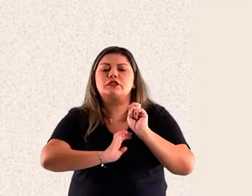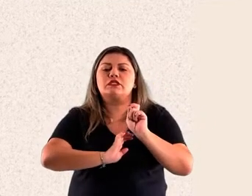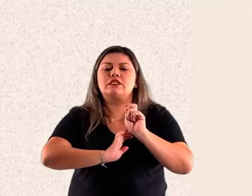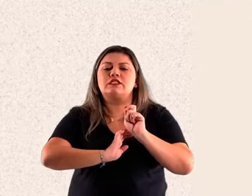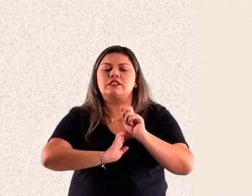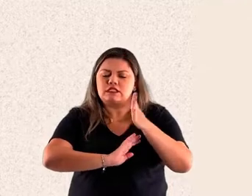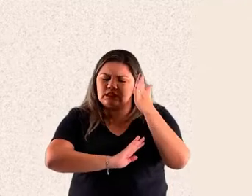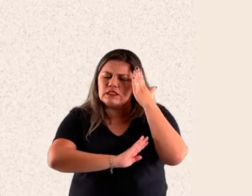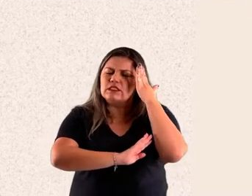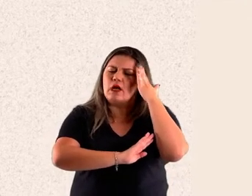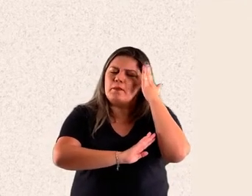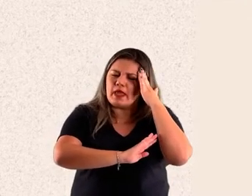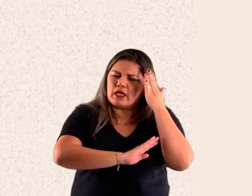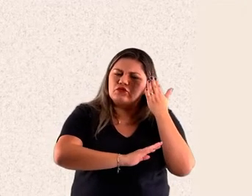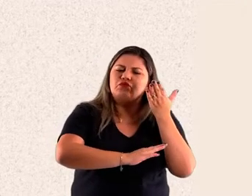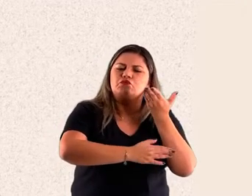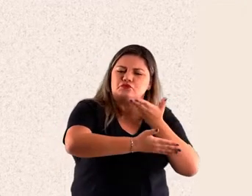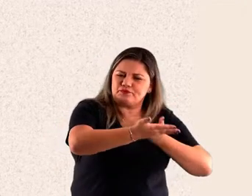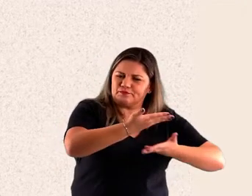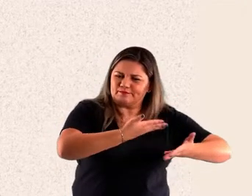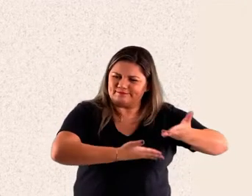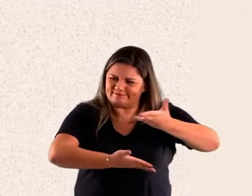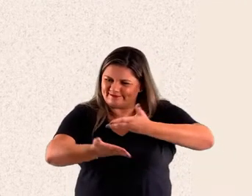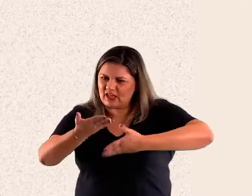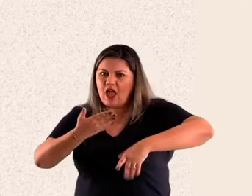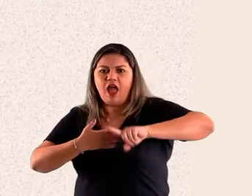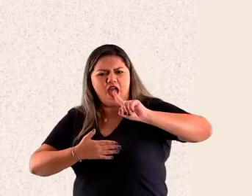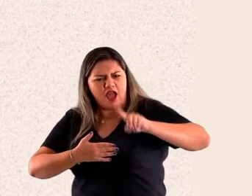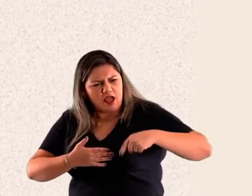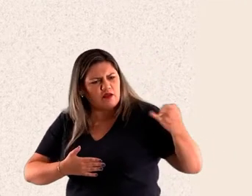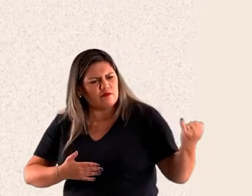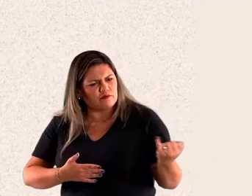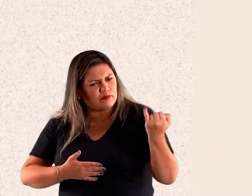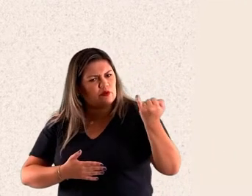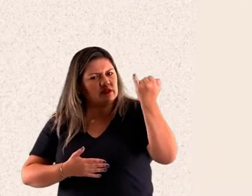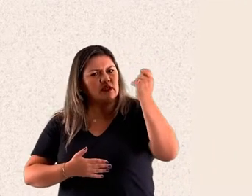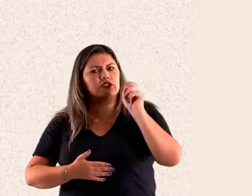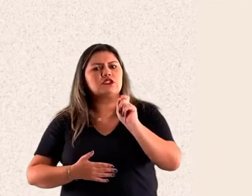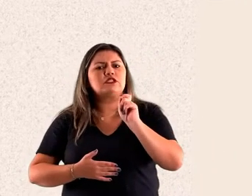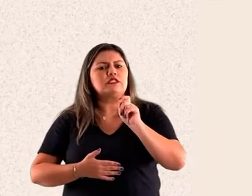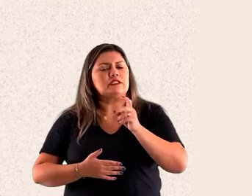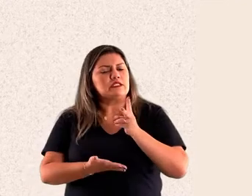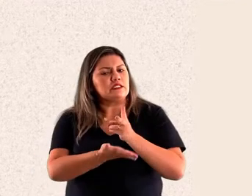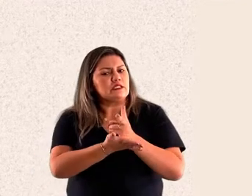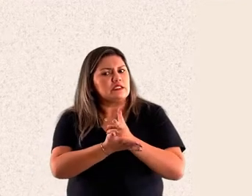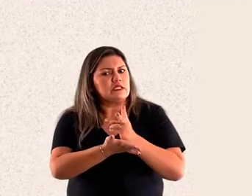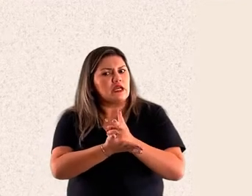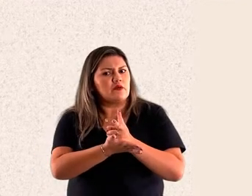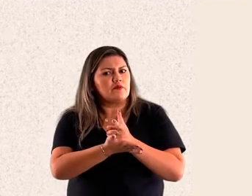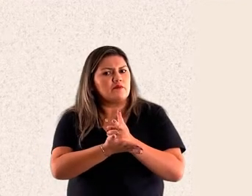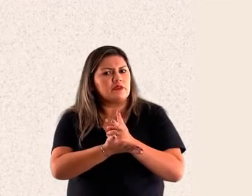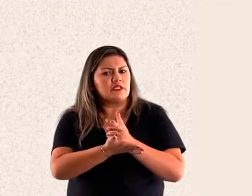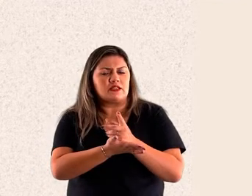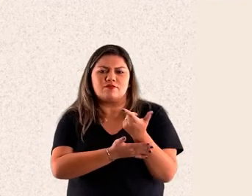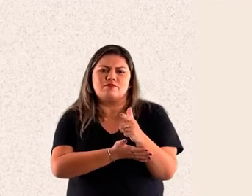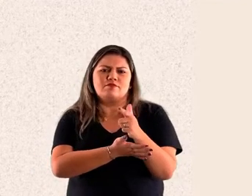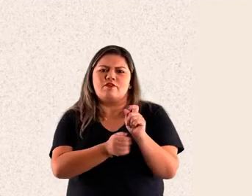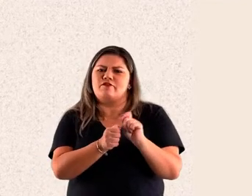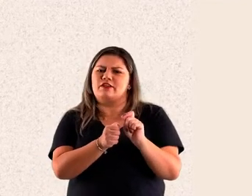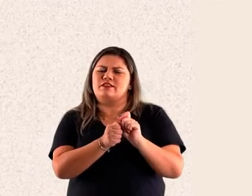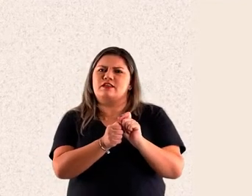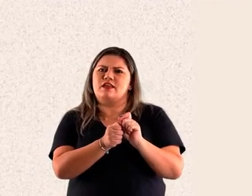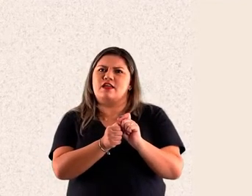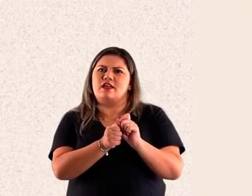nossas relações sociais no mundo social é tão importante que toda vez que a gente não tiver outra coisa para fazer